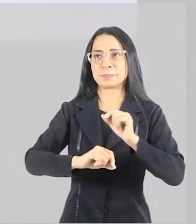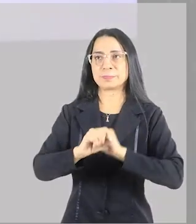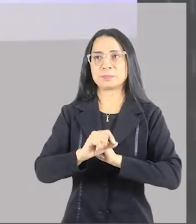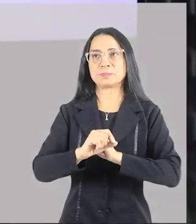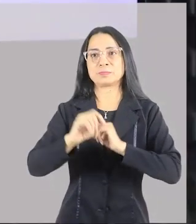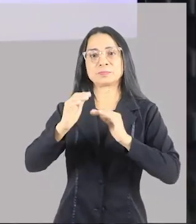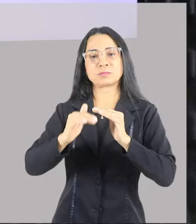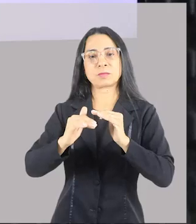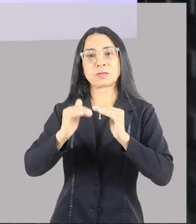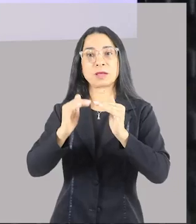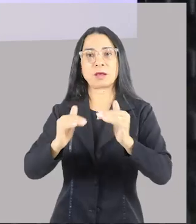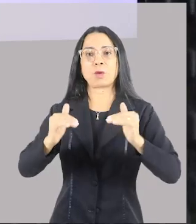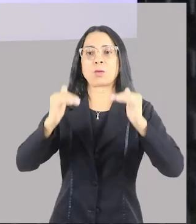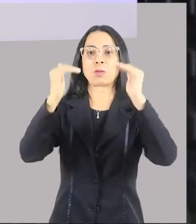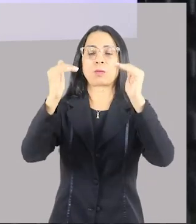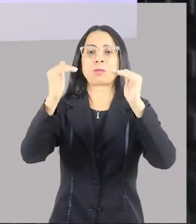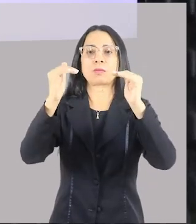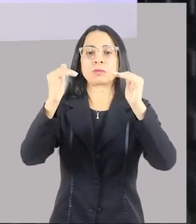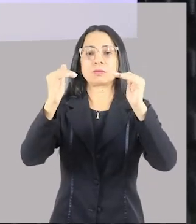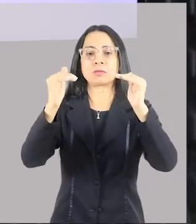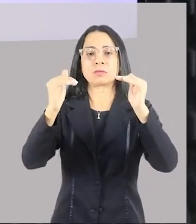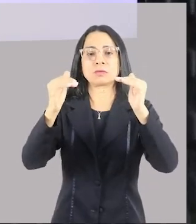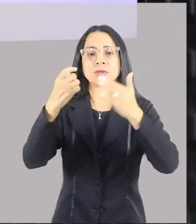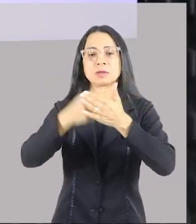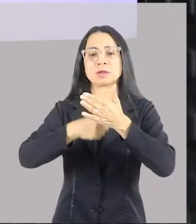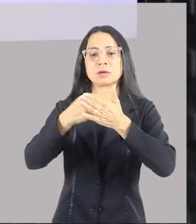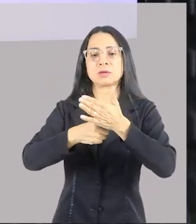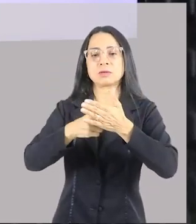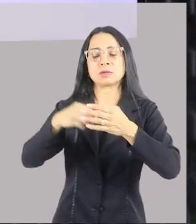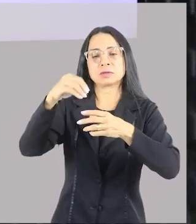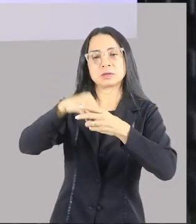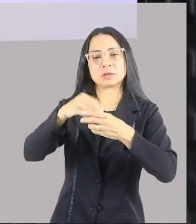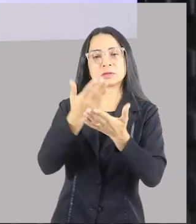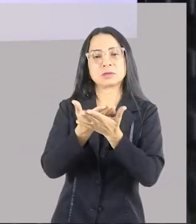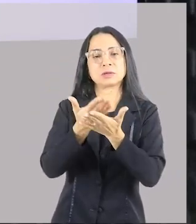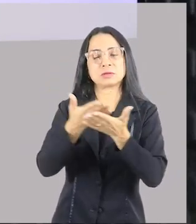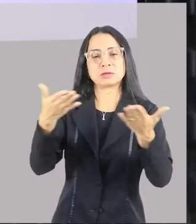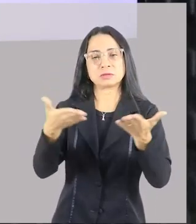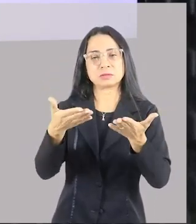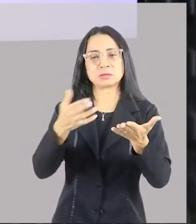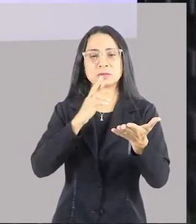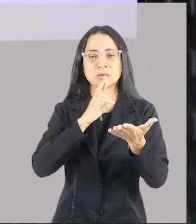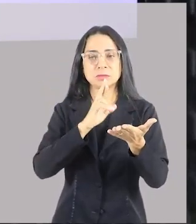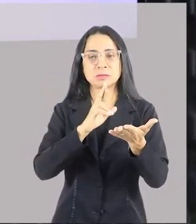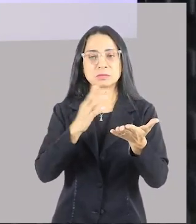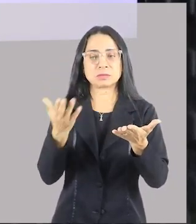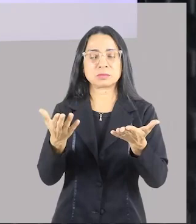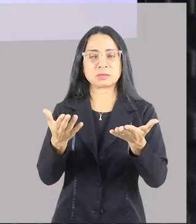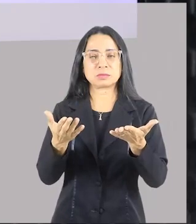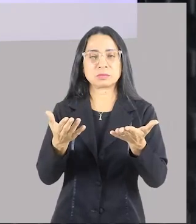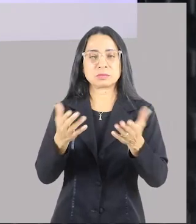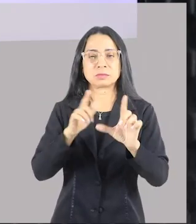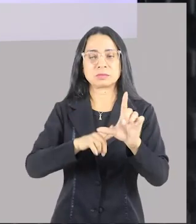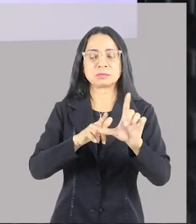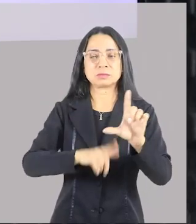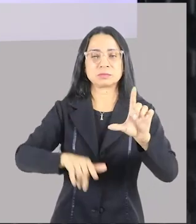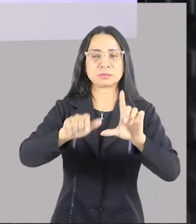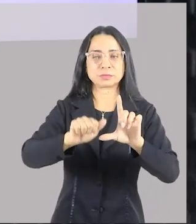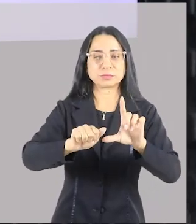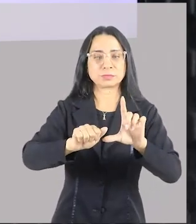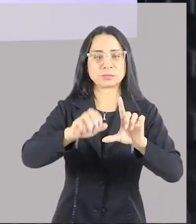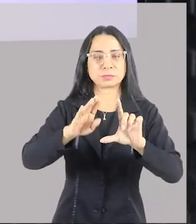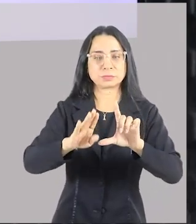nível superior e a cobrança estava dentro da aula de hoje, a resposta. Opção A, poder